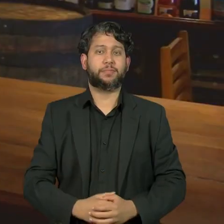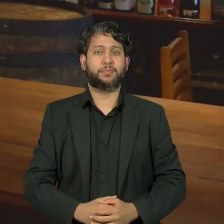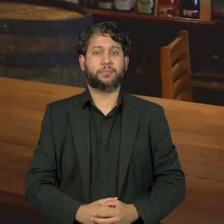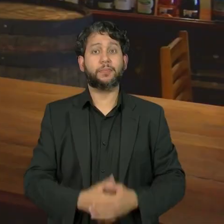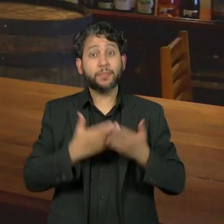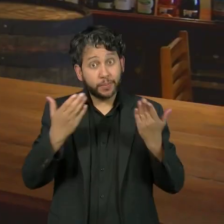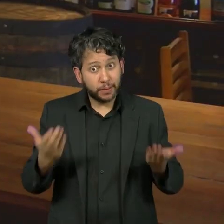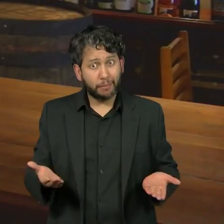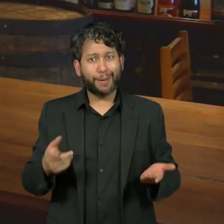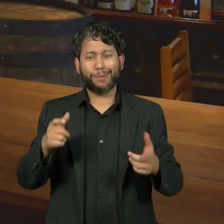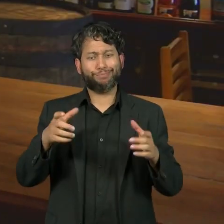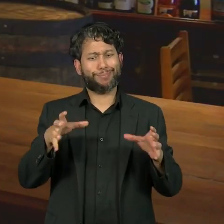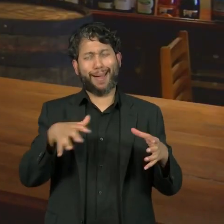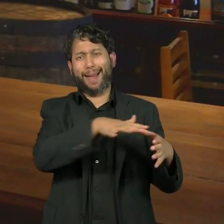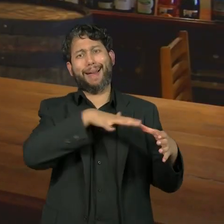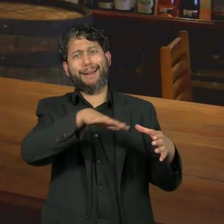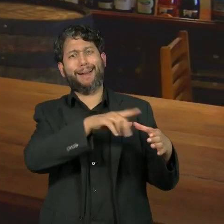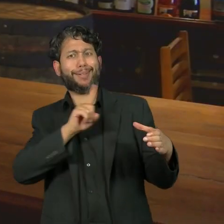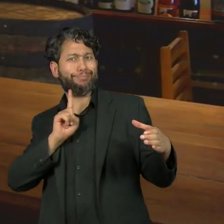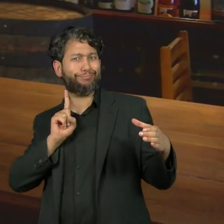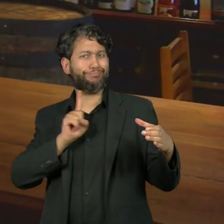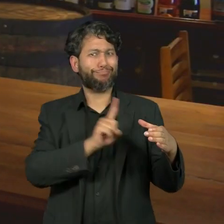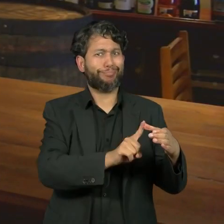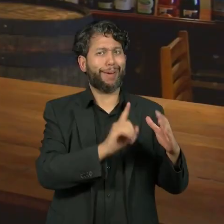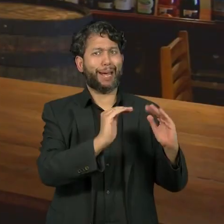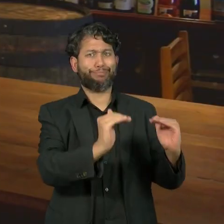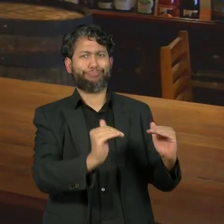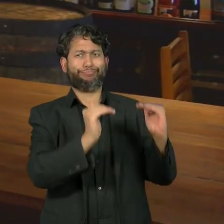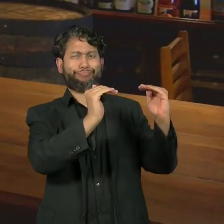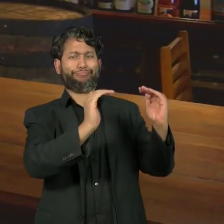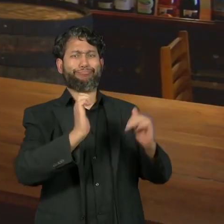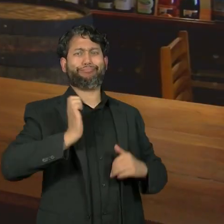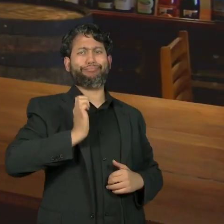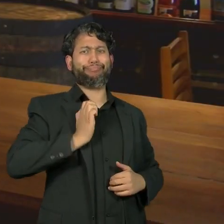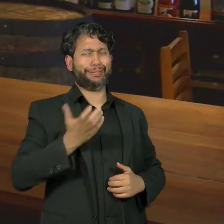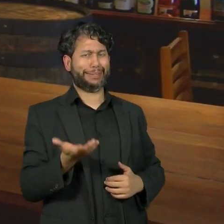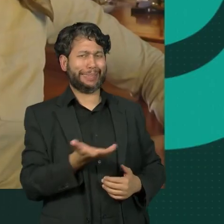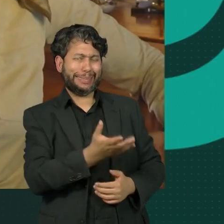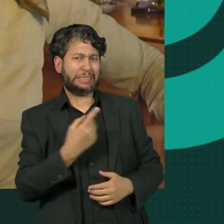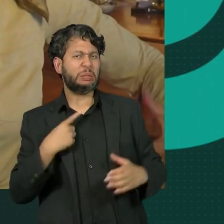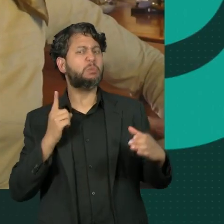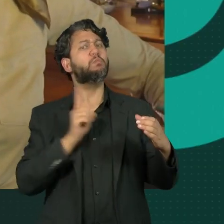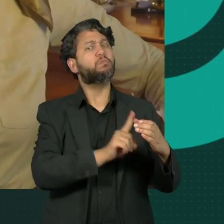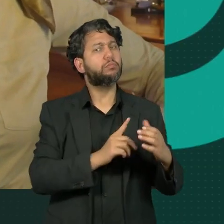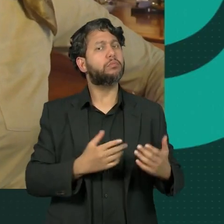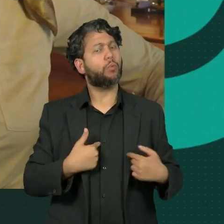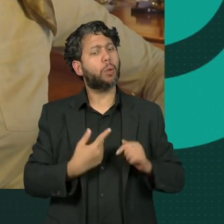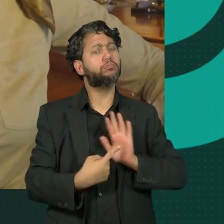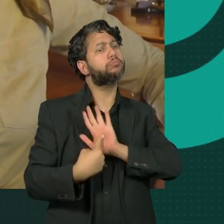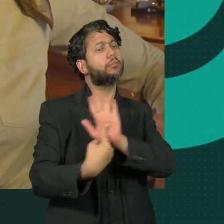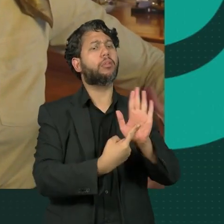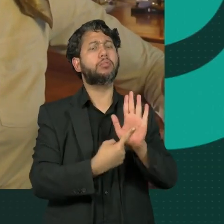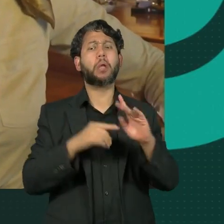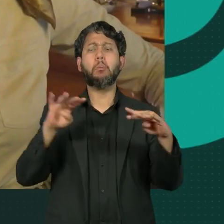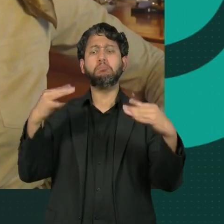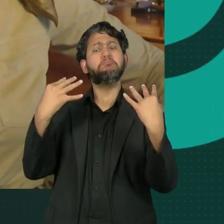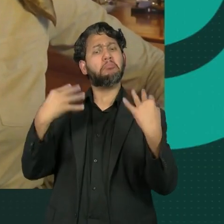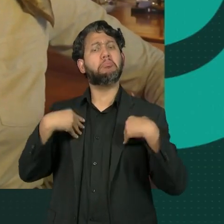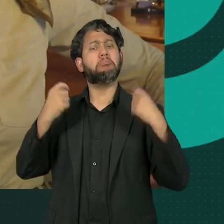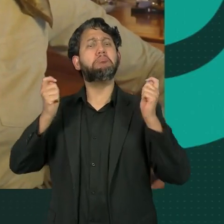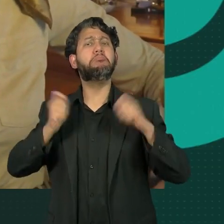É muito elitizado. Sim, é uma das barreiras que eu venho quebrando aqui dentro, que é tirar essa visão, tirar